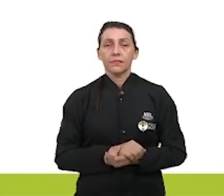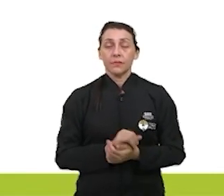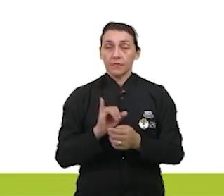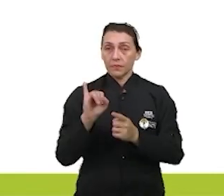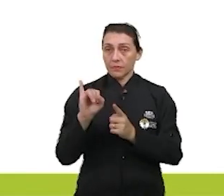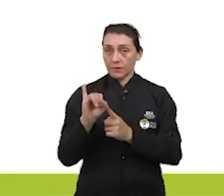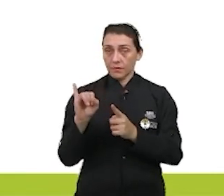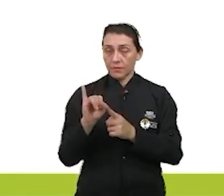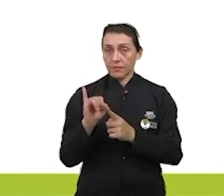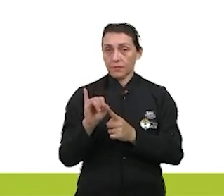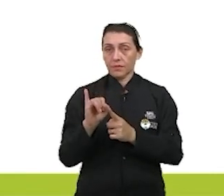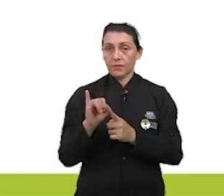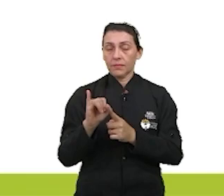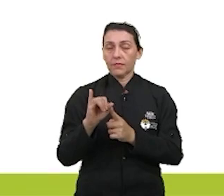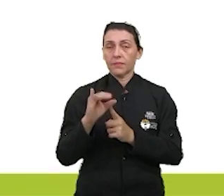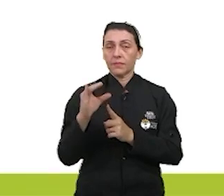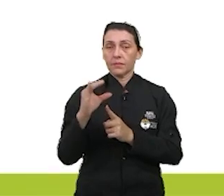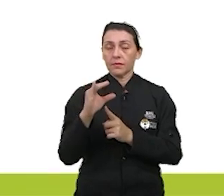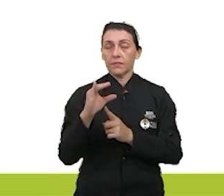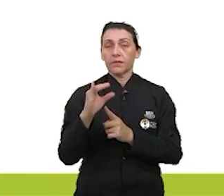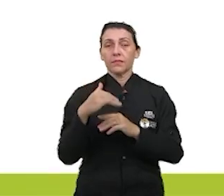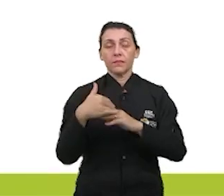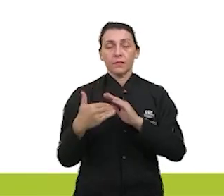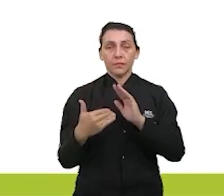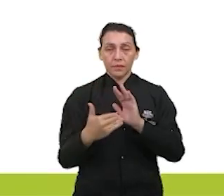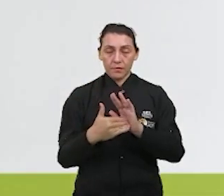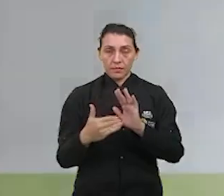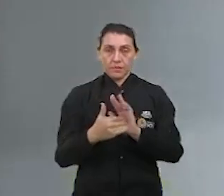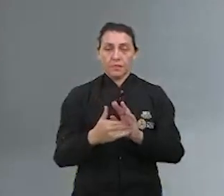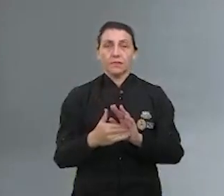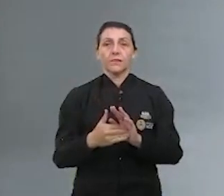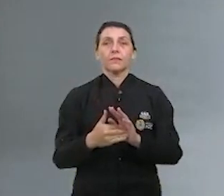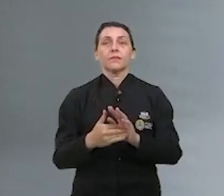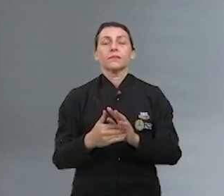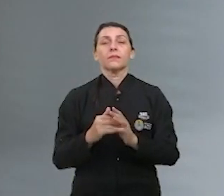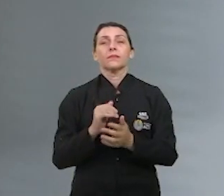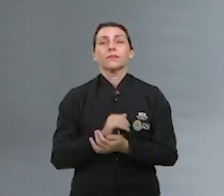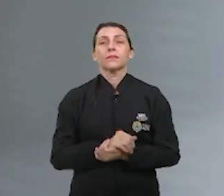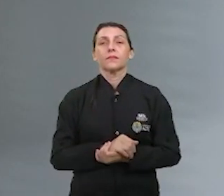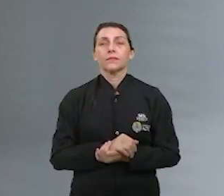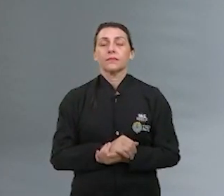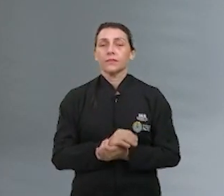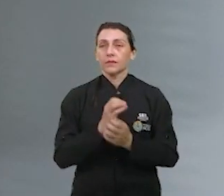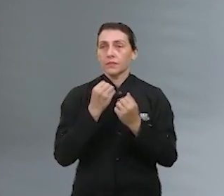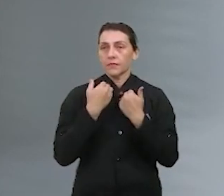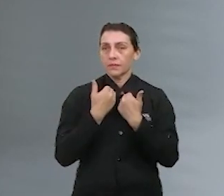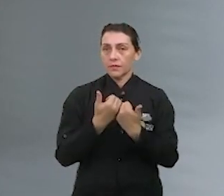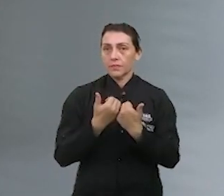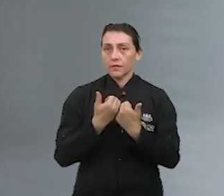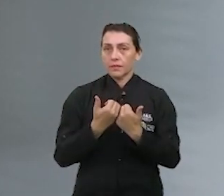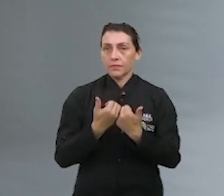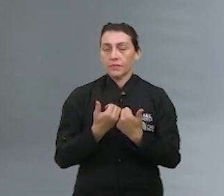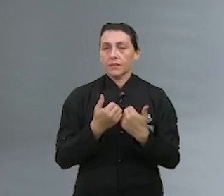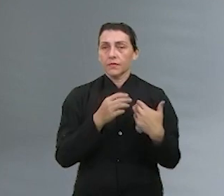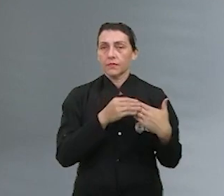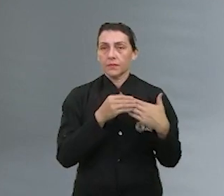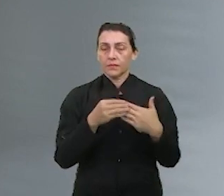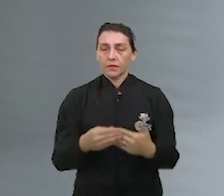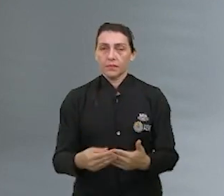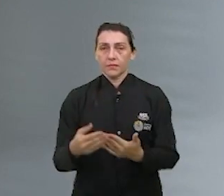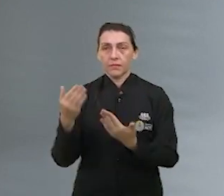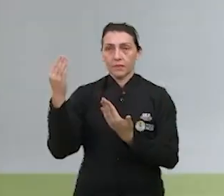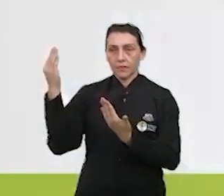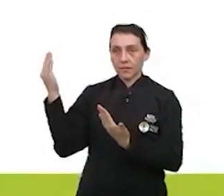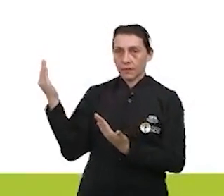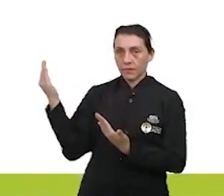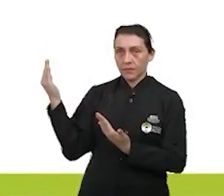I é a nossa corrente total do circuito, tá? Que passa aí pelo circuito. tudo bem? E eu venho trazendo